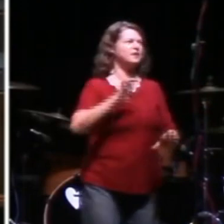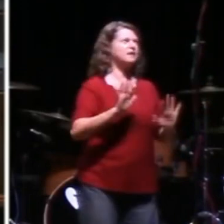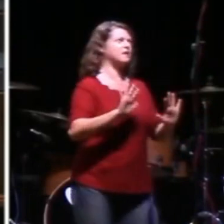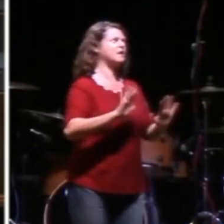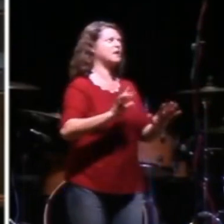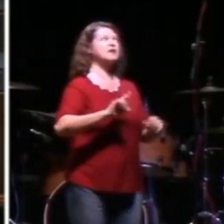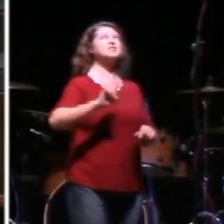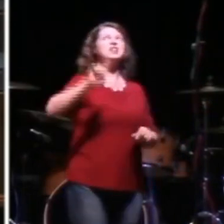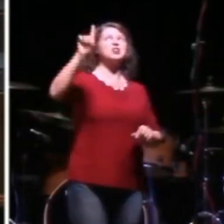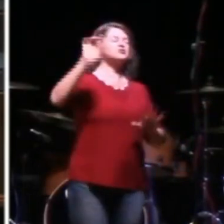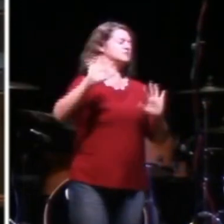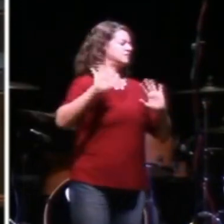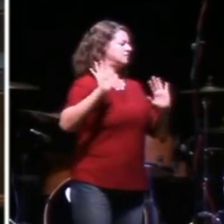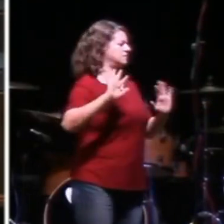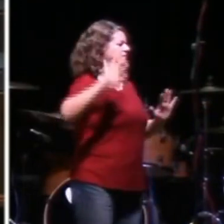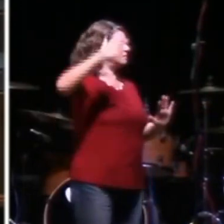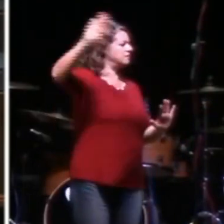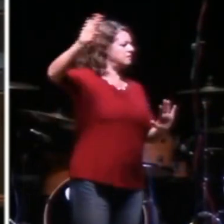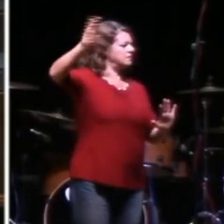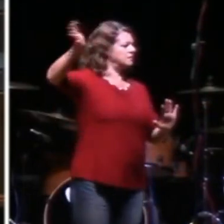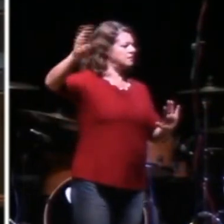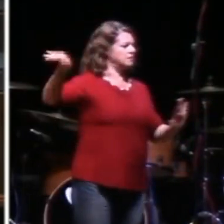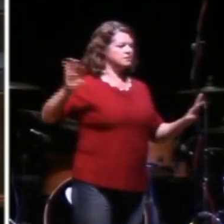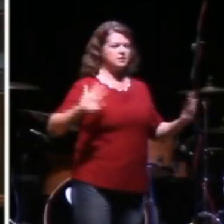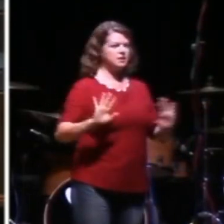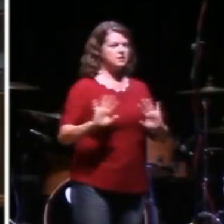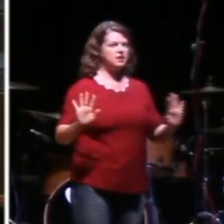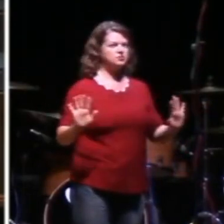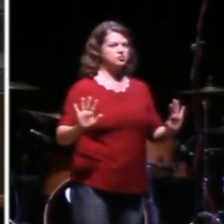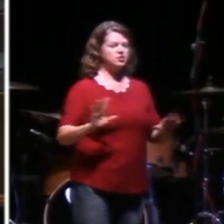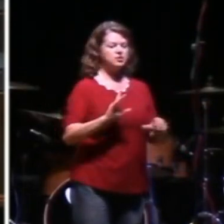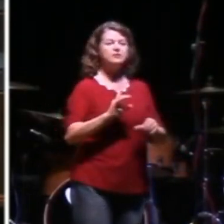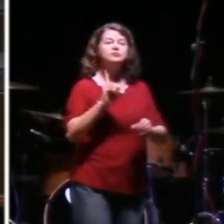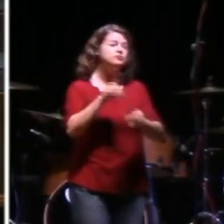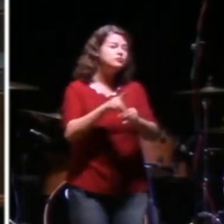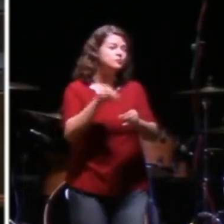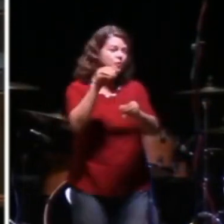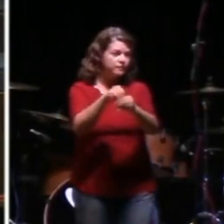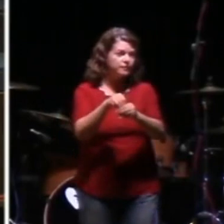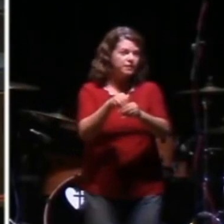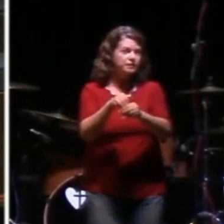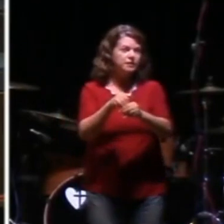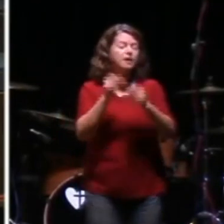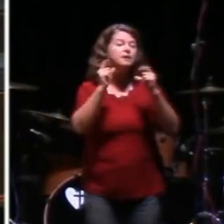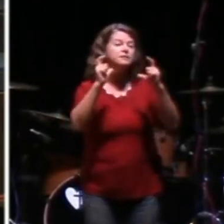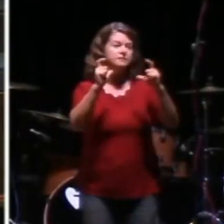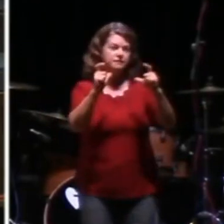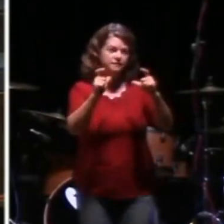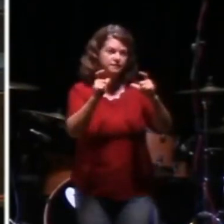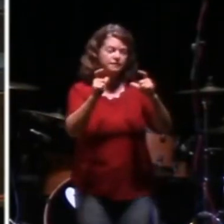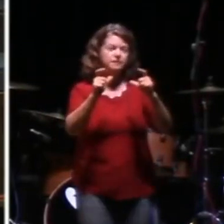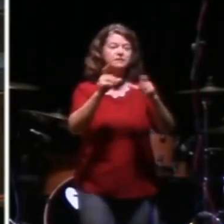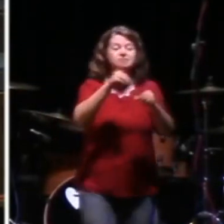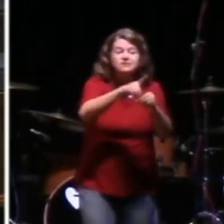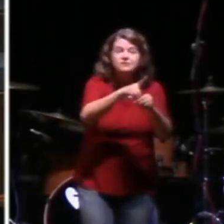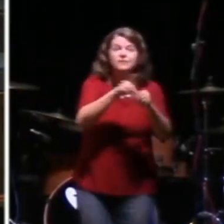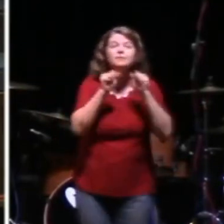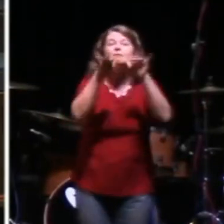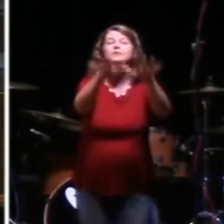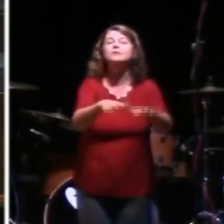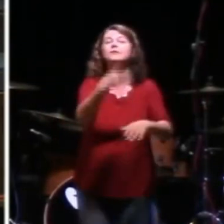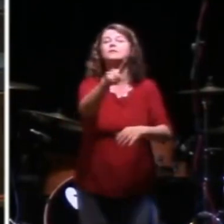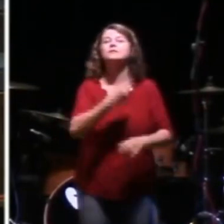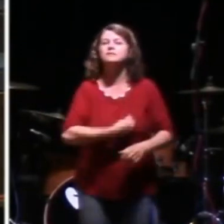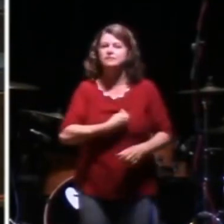deus é te dado disse-me oferta aqui do presta atenção abençoe a sua vida hotissimo